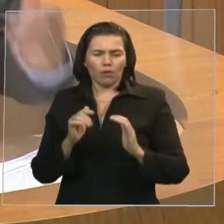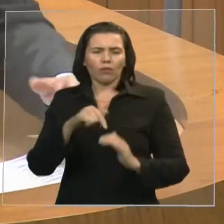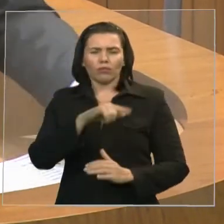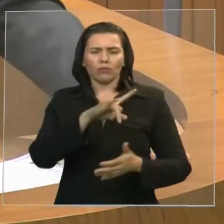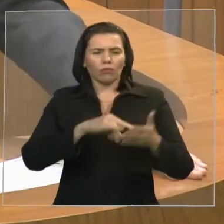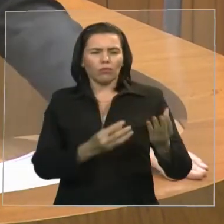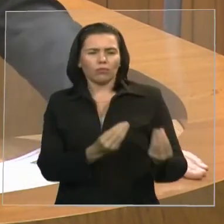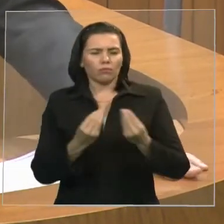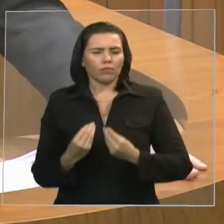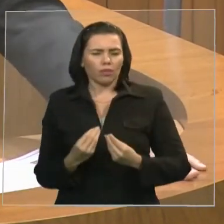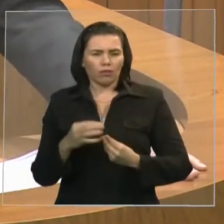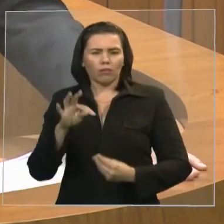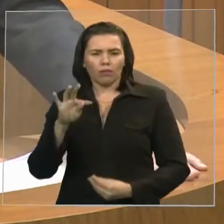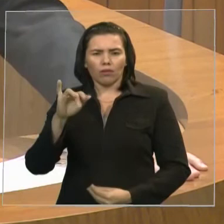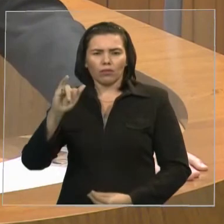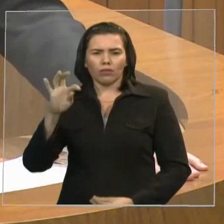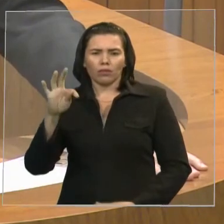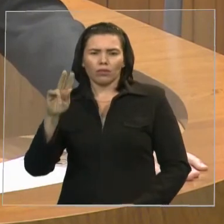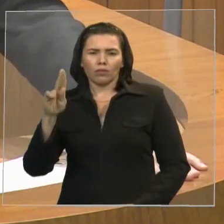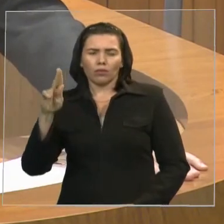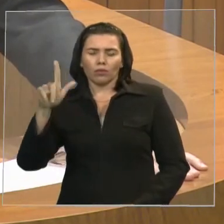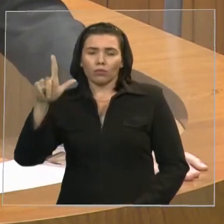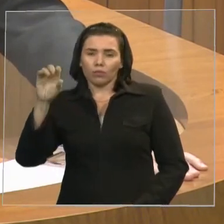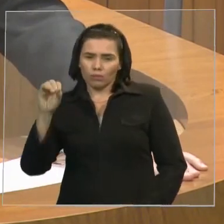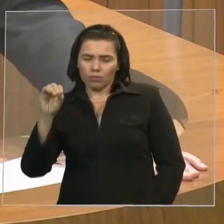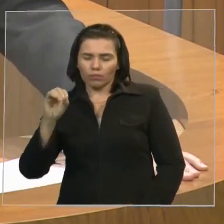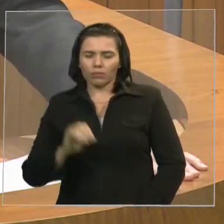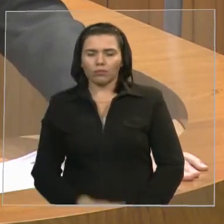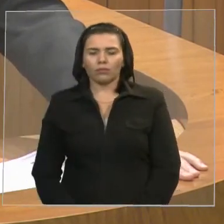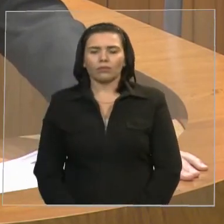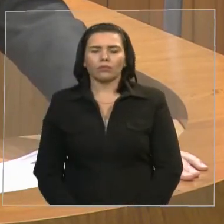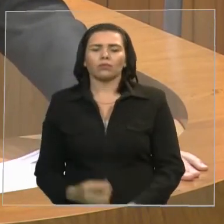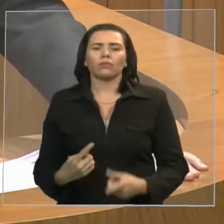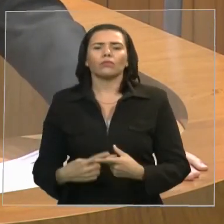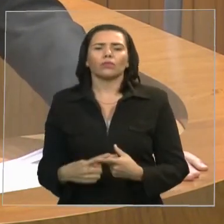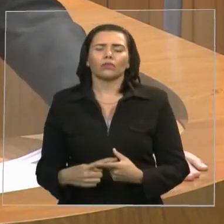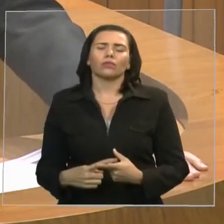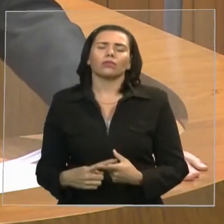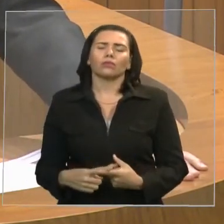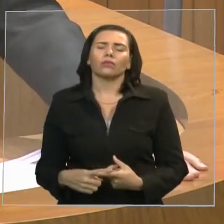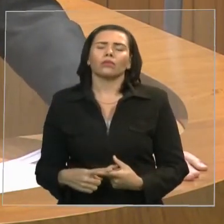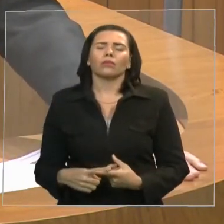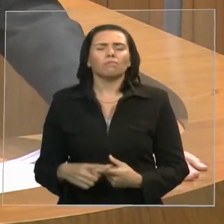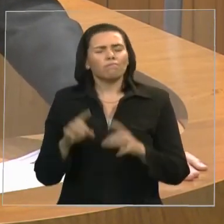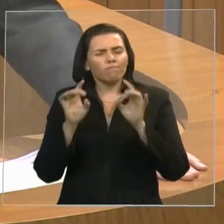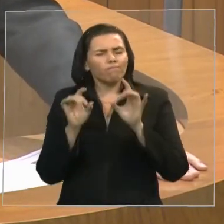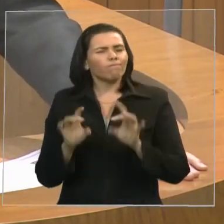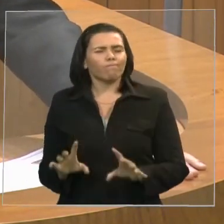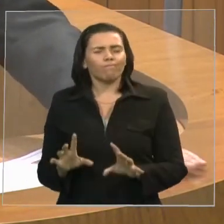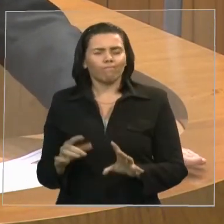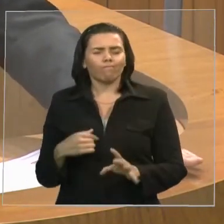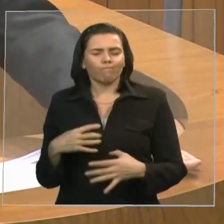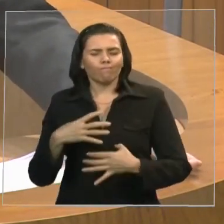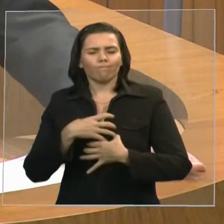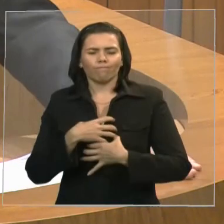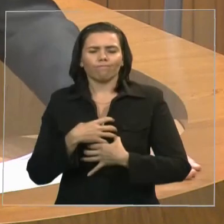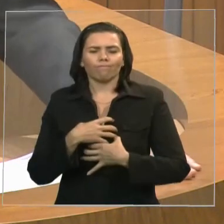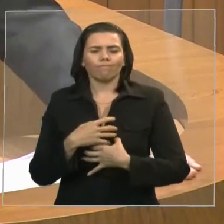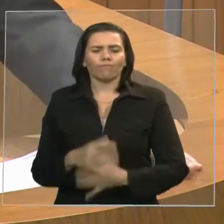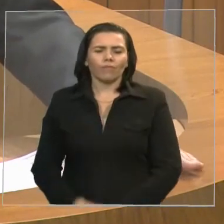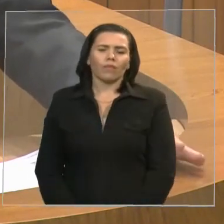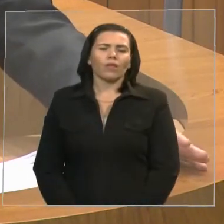esse reconhecimento, esse título que foi me concedido, essa certidão de